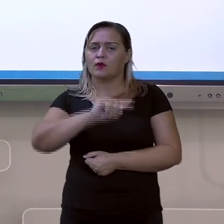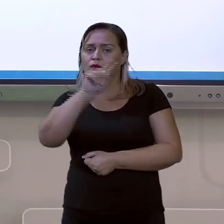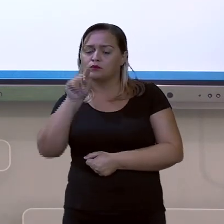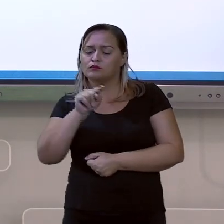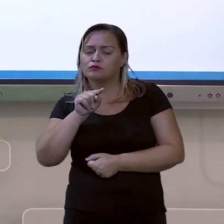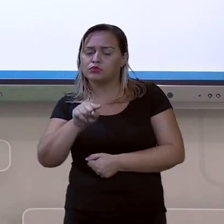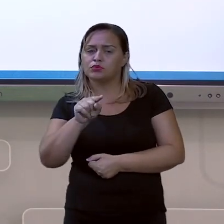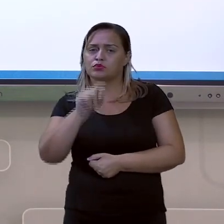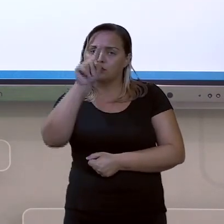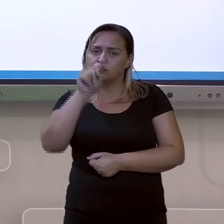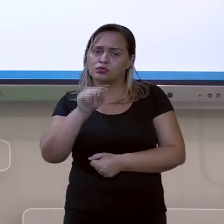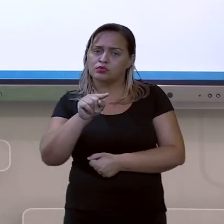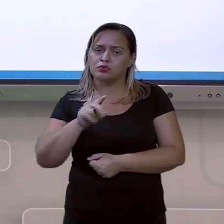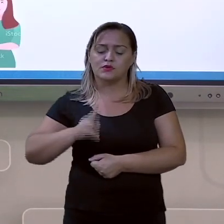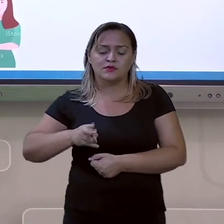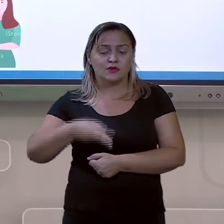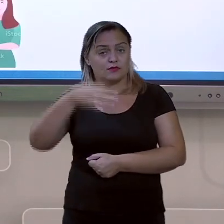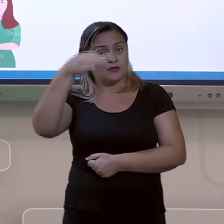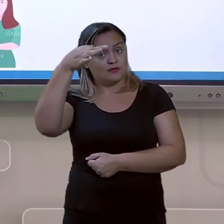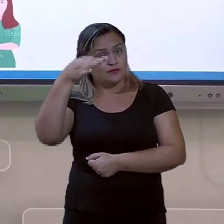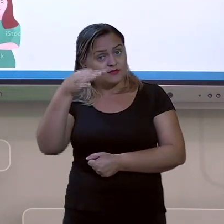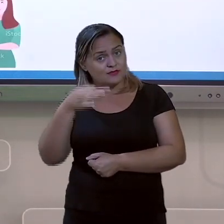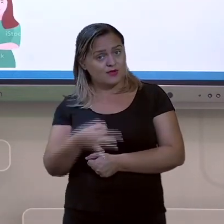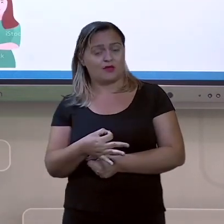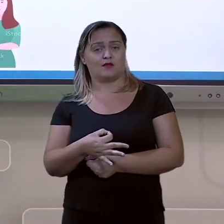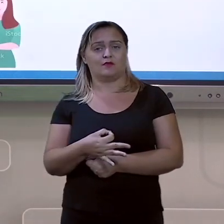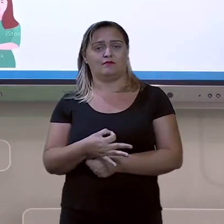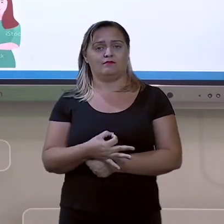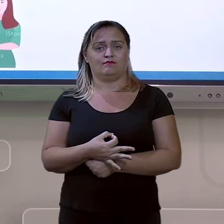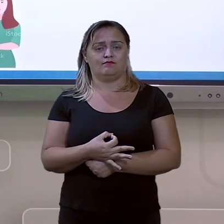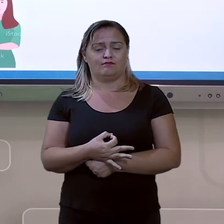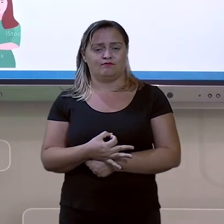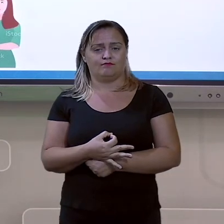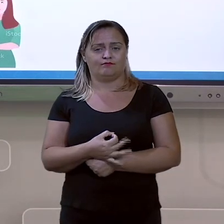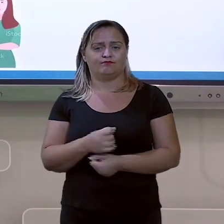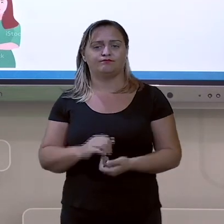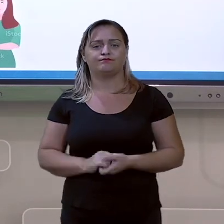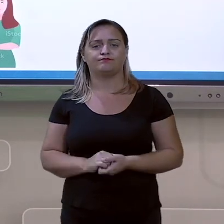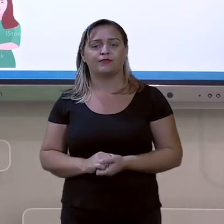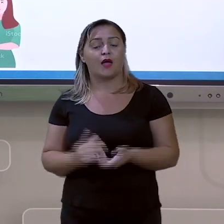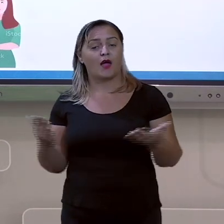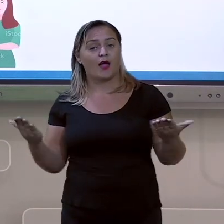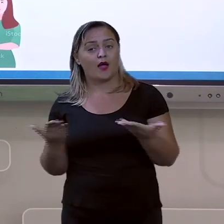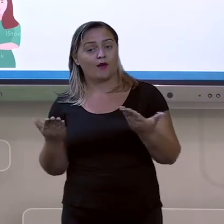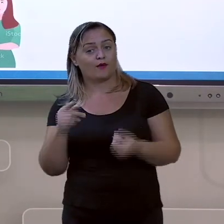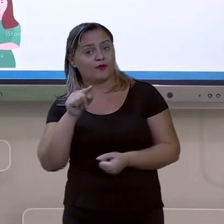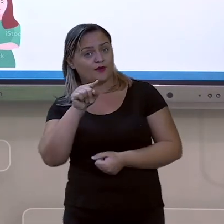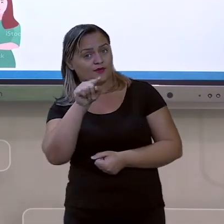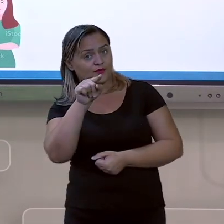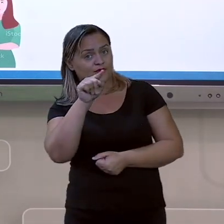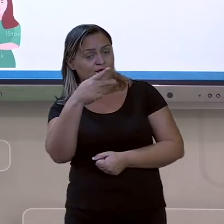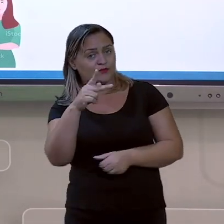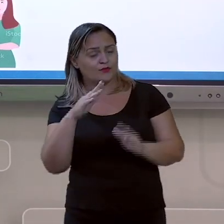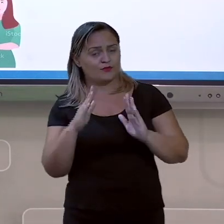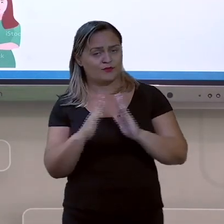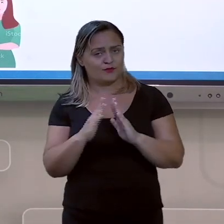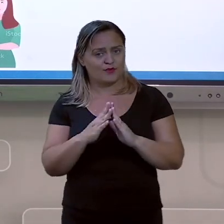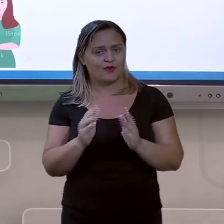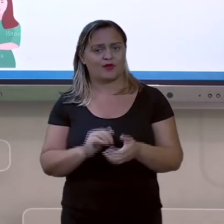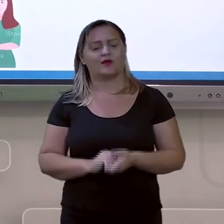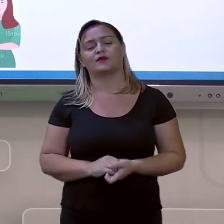correta, certo? Bom, agora é com vocês. Eu espero que até aqui vocês tenham